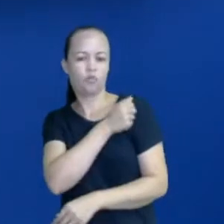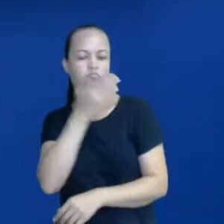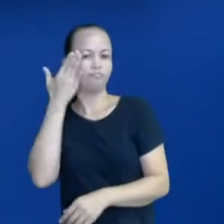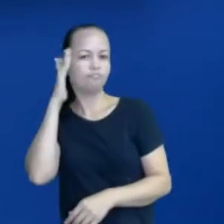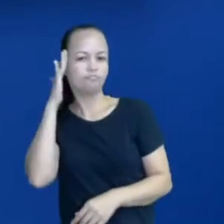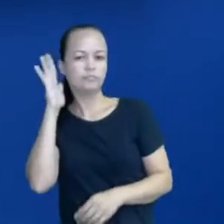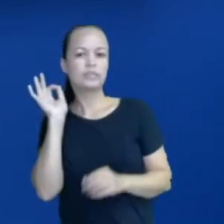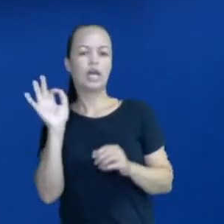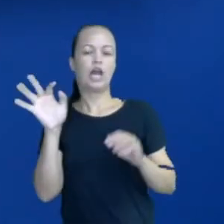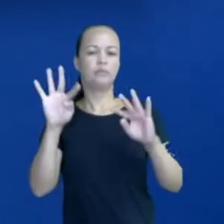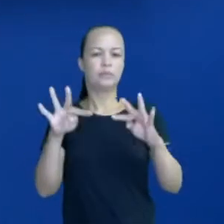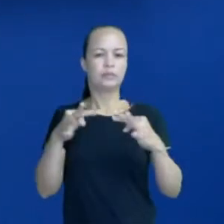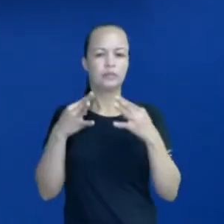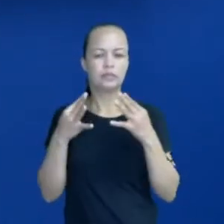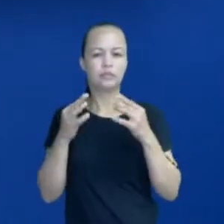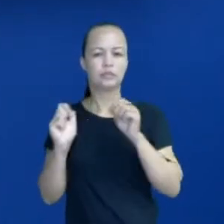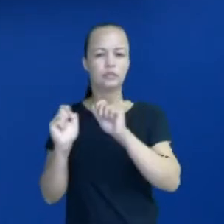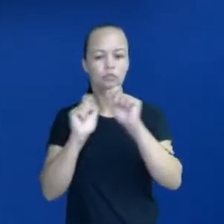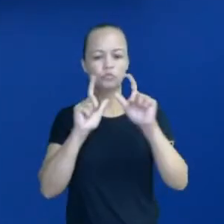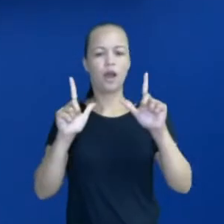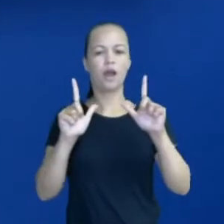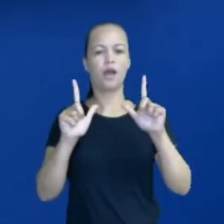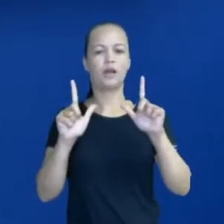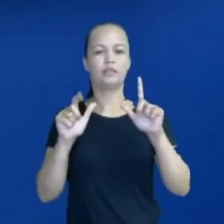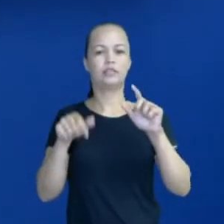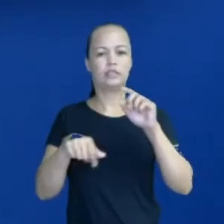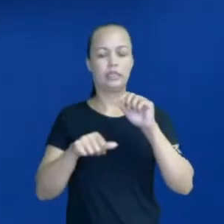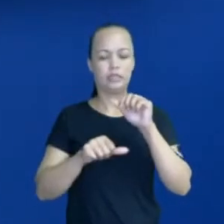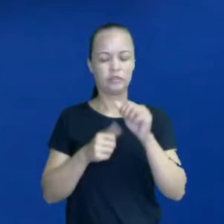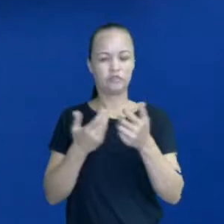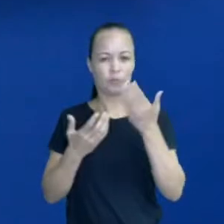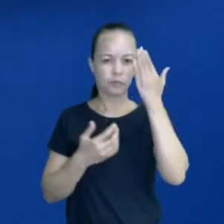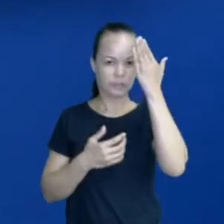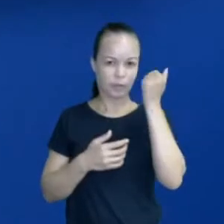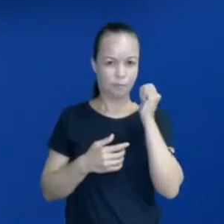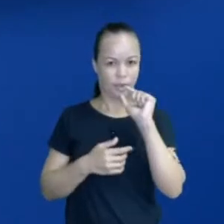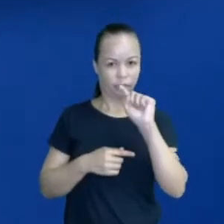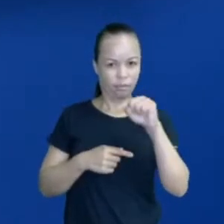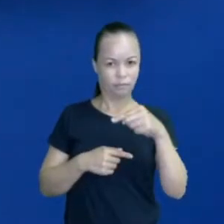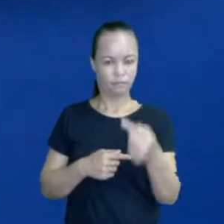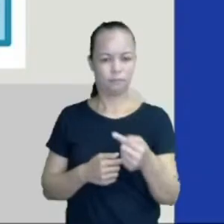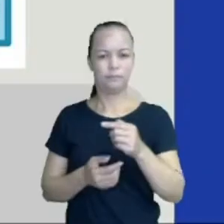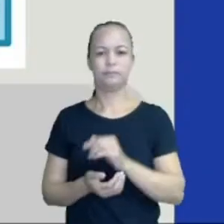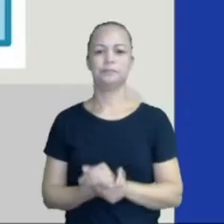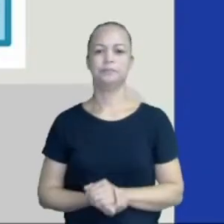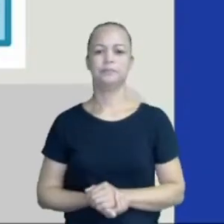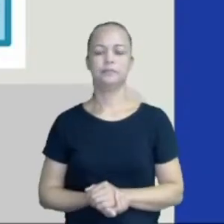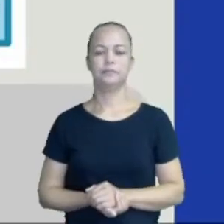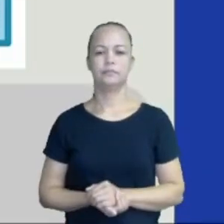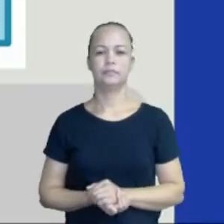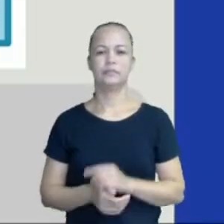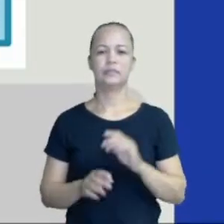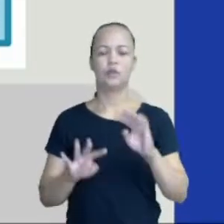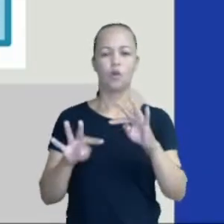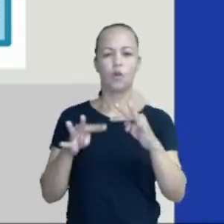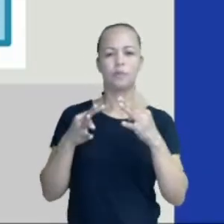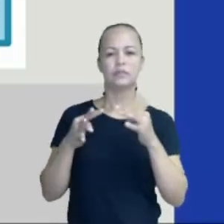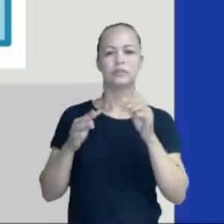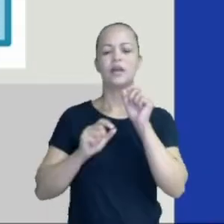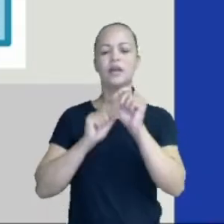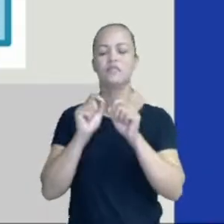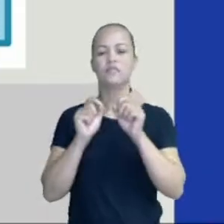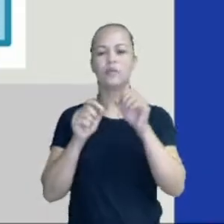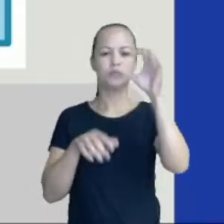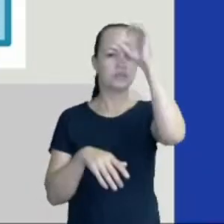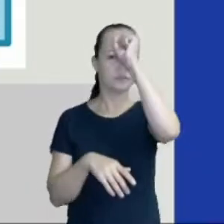gente desvenda daqui a pouquinho. Beleza? Então vamos compreender o que é ângulo. Liga aqui na tela e vamos